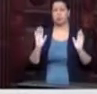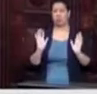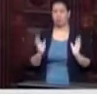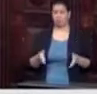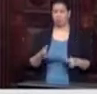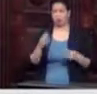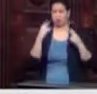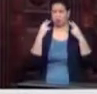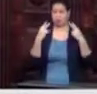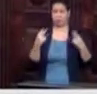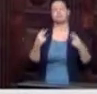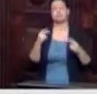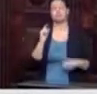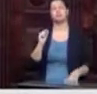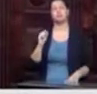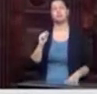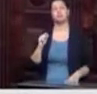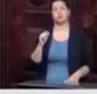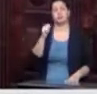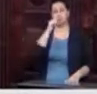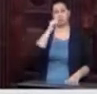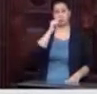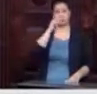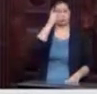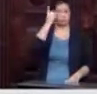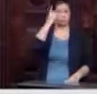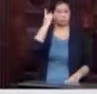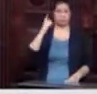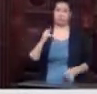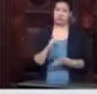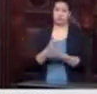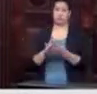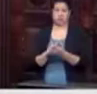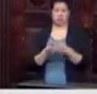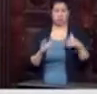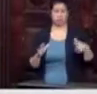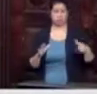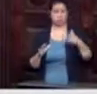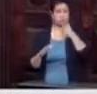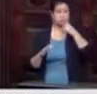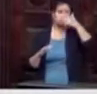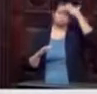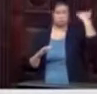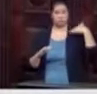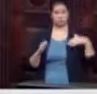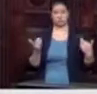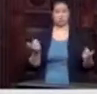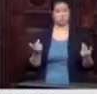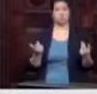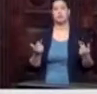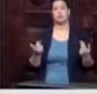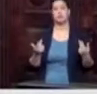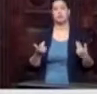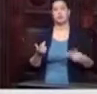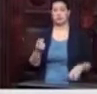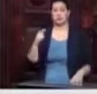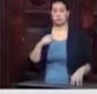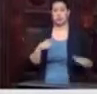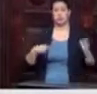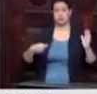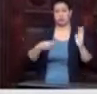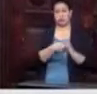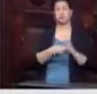tem nada que a Dilma tenha feito que o Temer também não tenha. O Temer negociou no Palácio